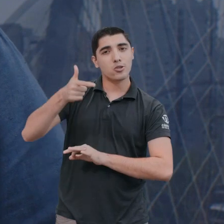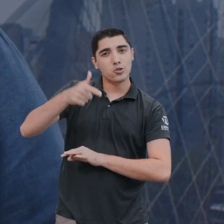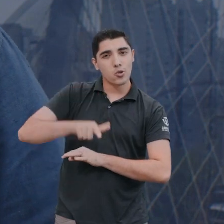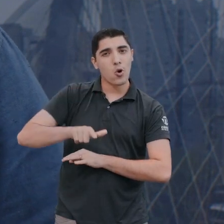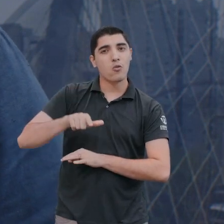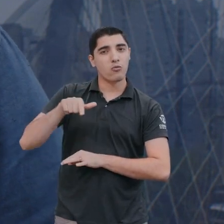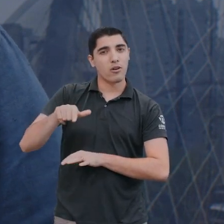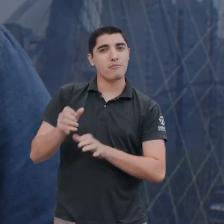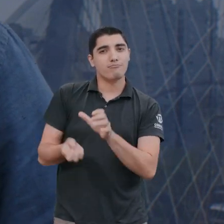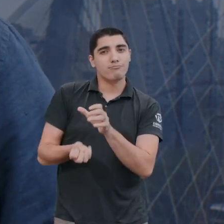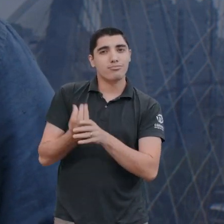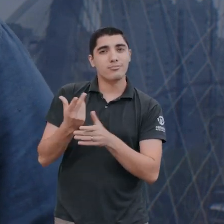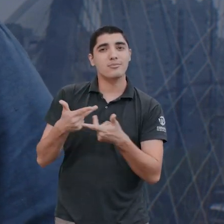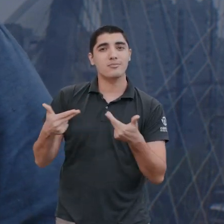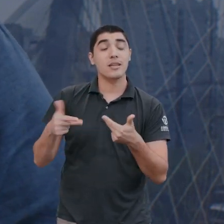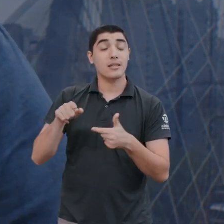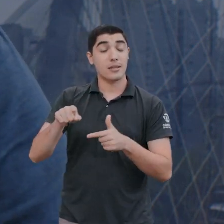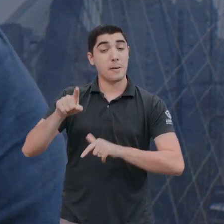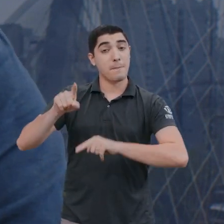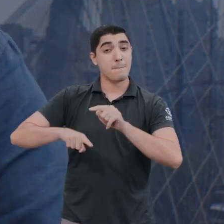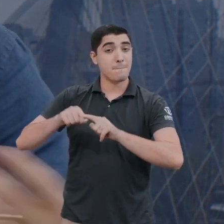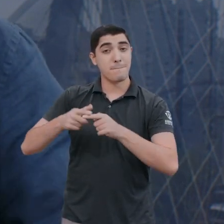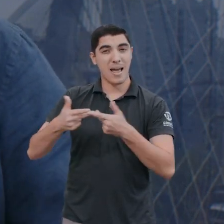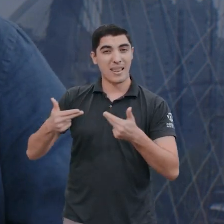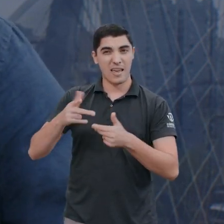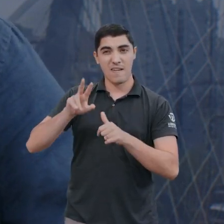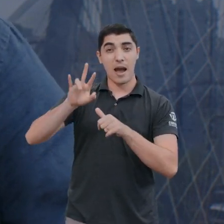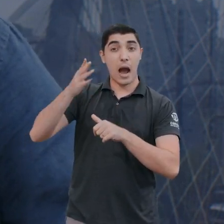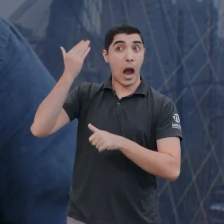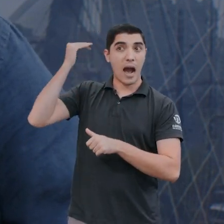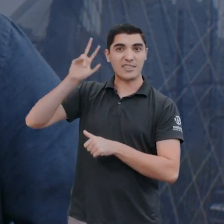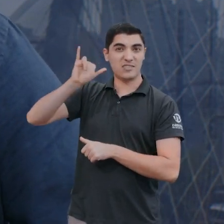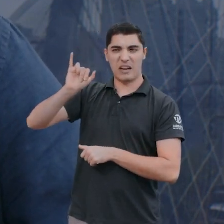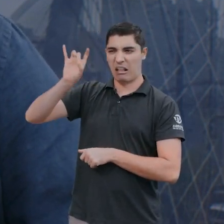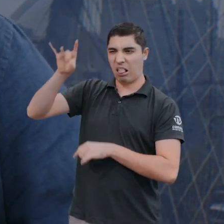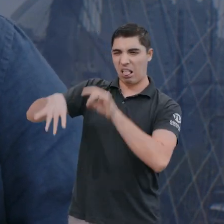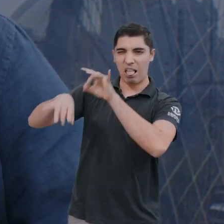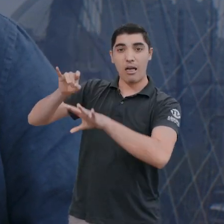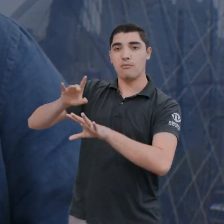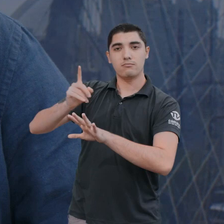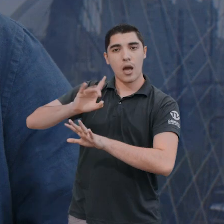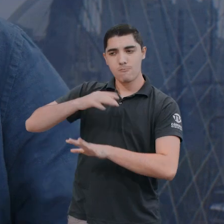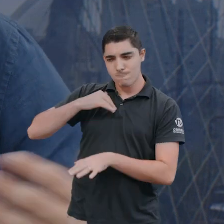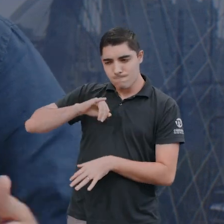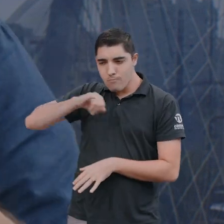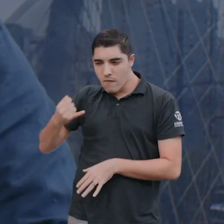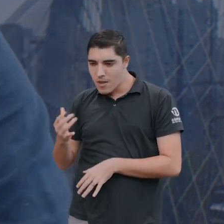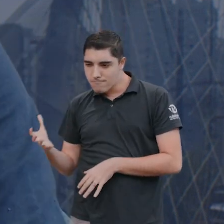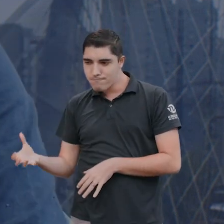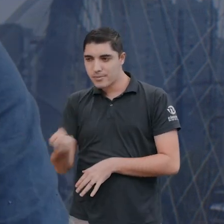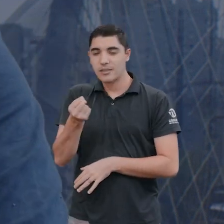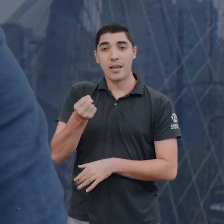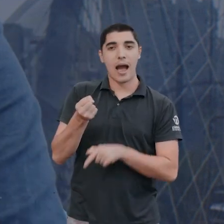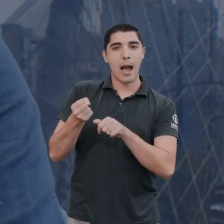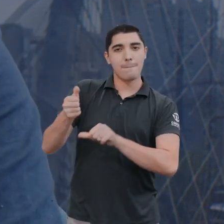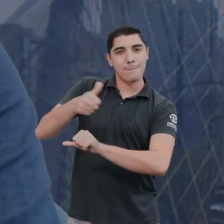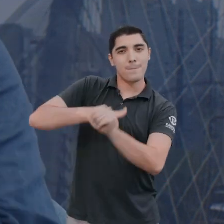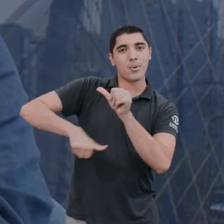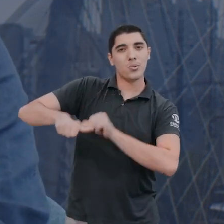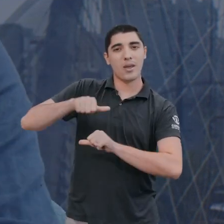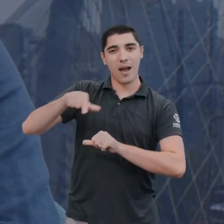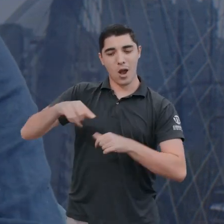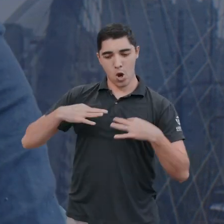reorganizar esse meio produtivo, e esses materiais que seriam descartados no ambiente, eles acabam virando outras peças de